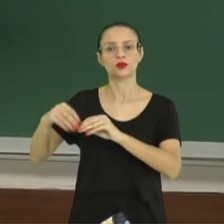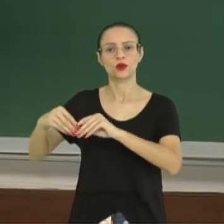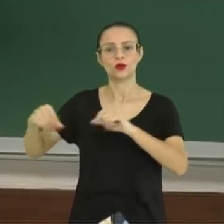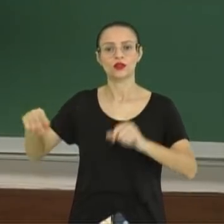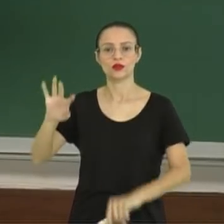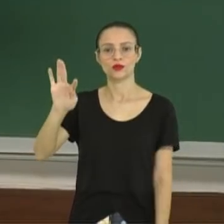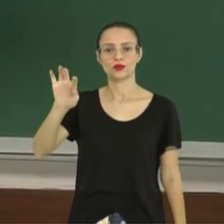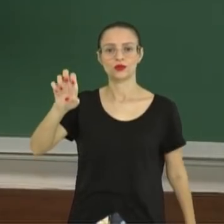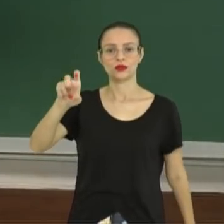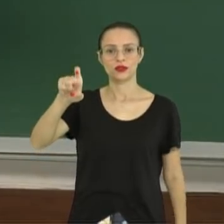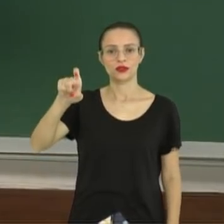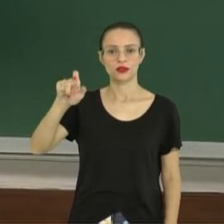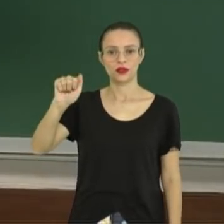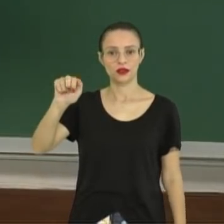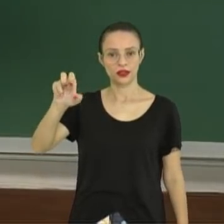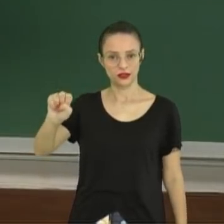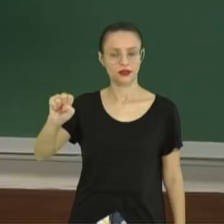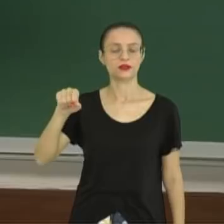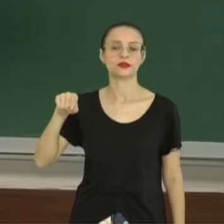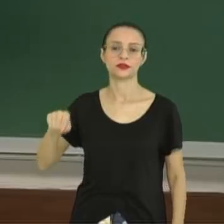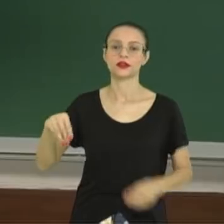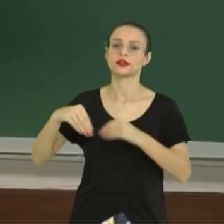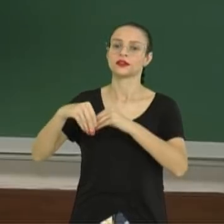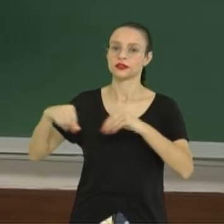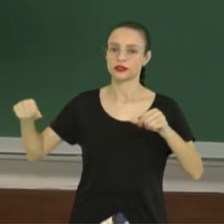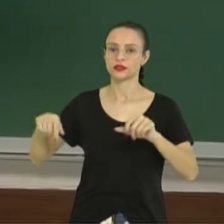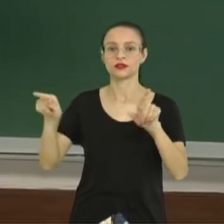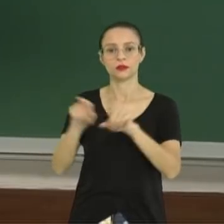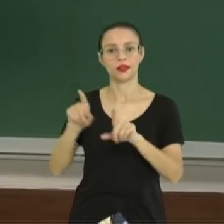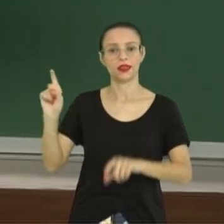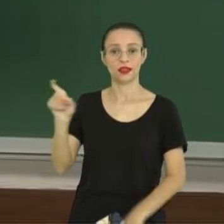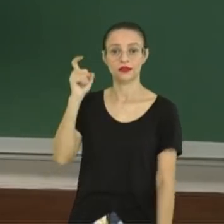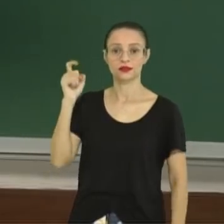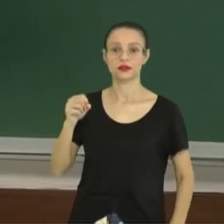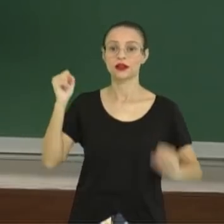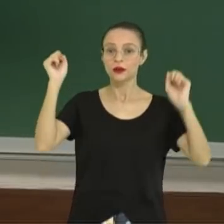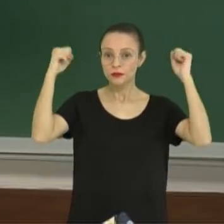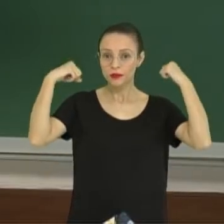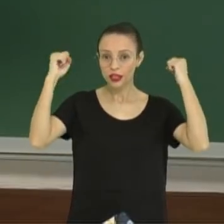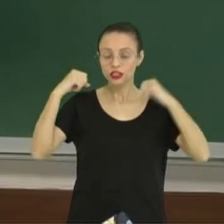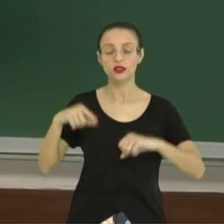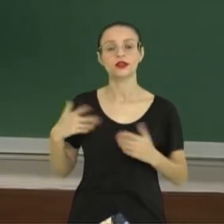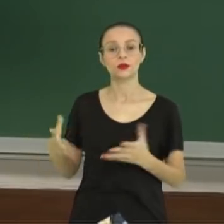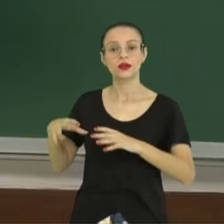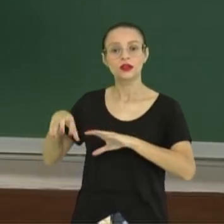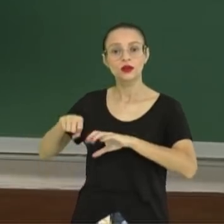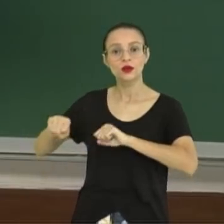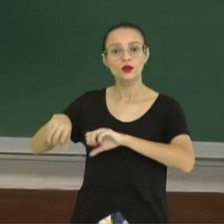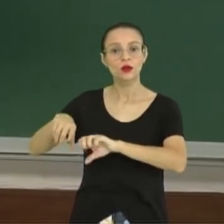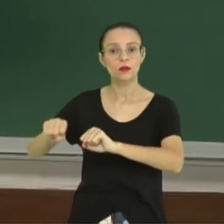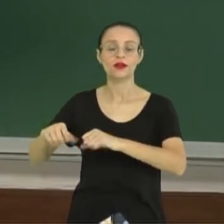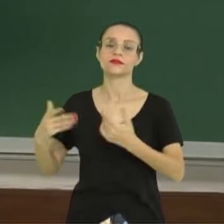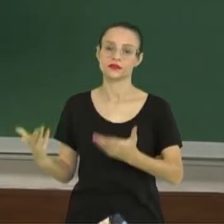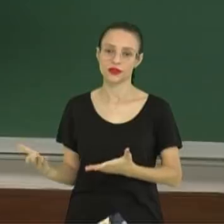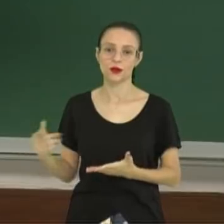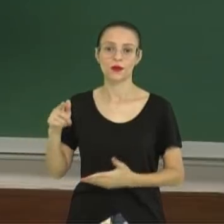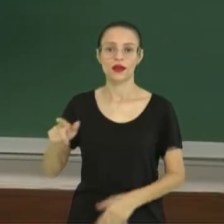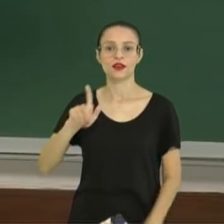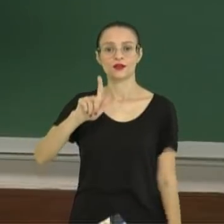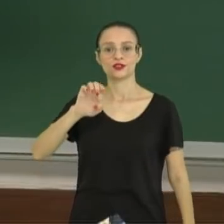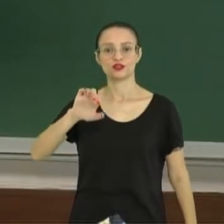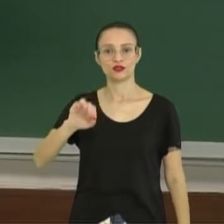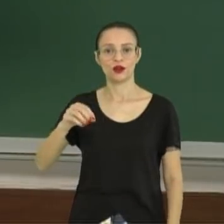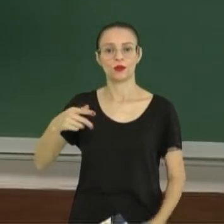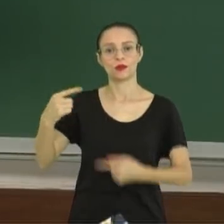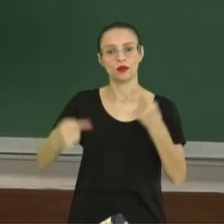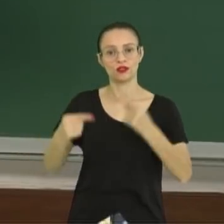né, aos Estados Unidos, que também era um território mexicano. Então, essa ocupação do território já foi uma dinâmica geopolítica aí que